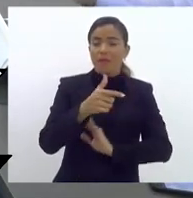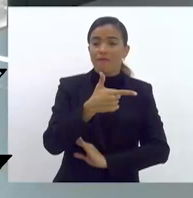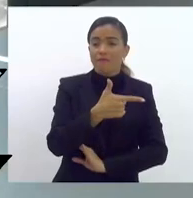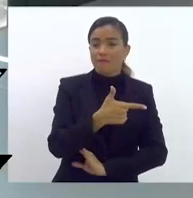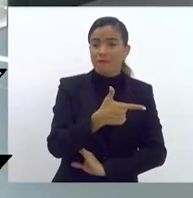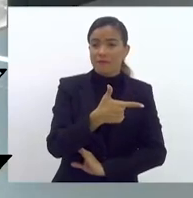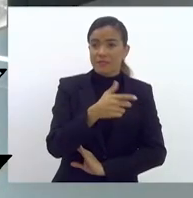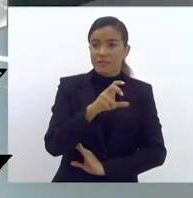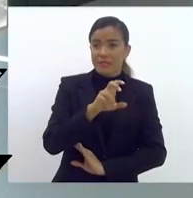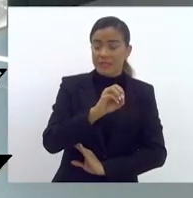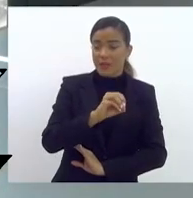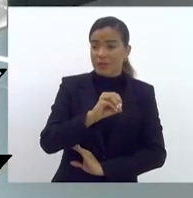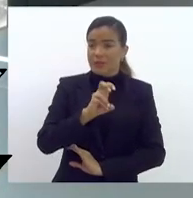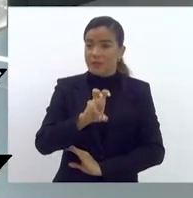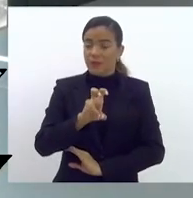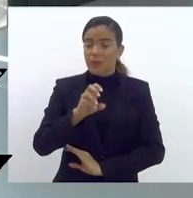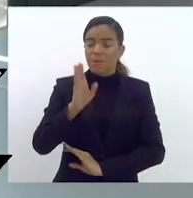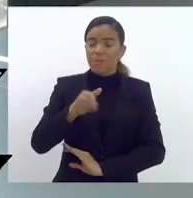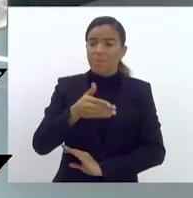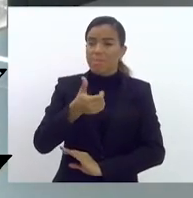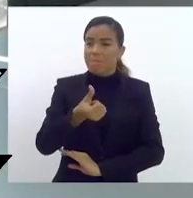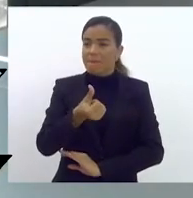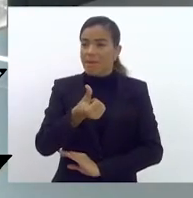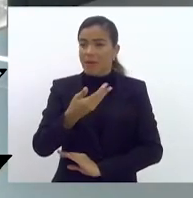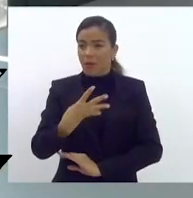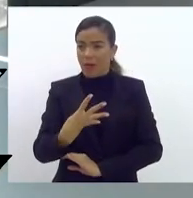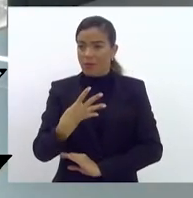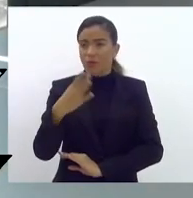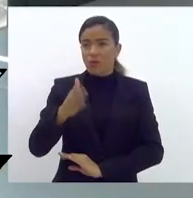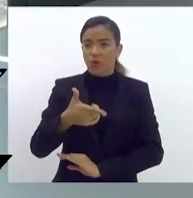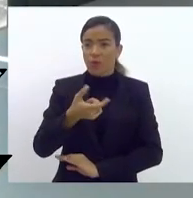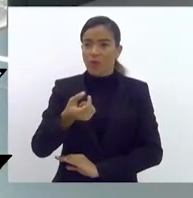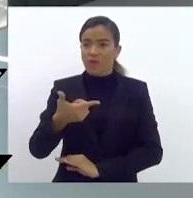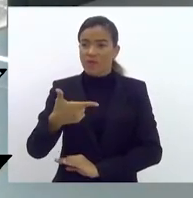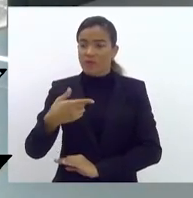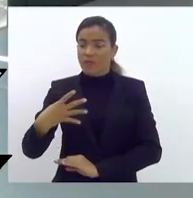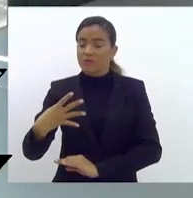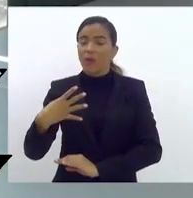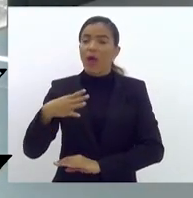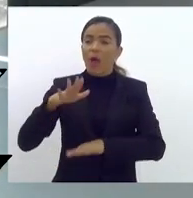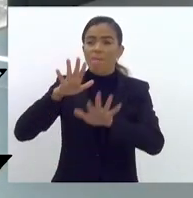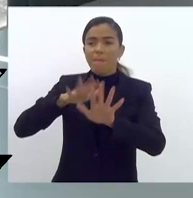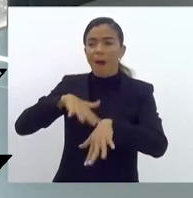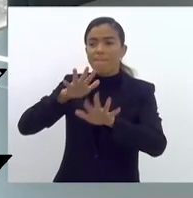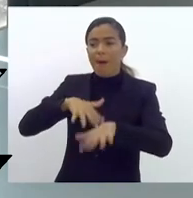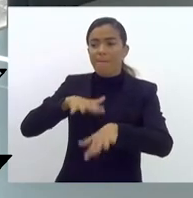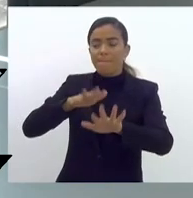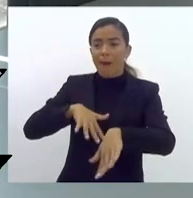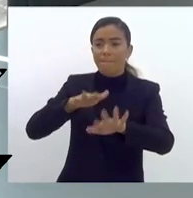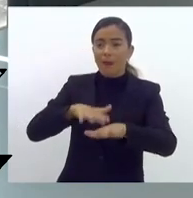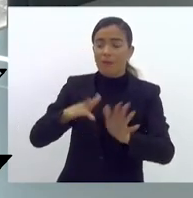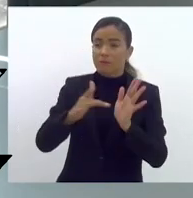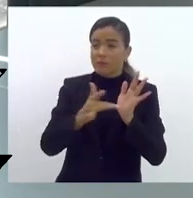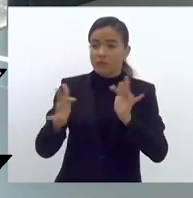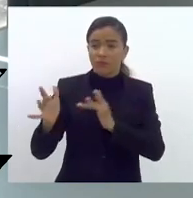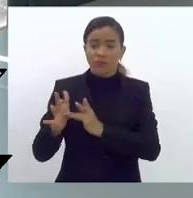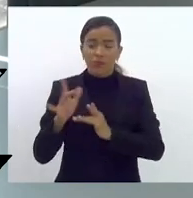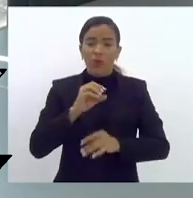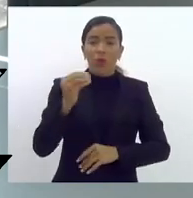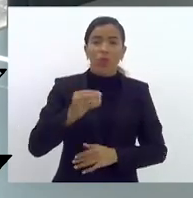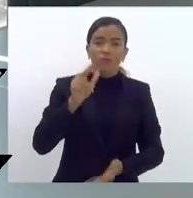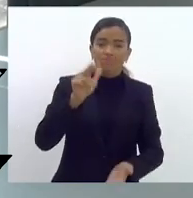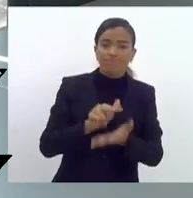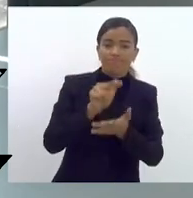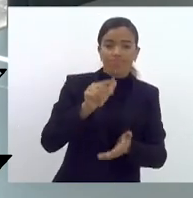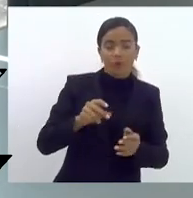de altura do deputado Tony de Paula pai que declara a marcha para Jesus como patrimônio cultural imaterial do Estado do Rio de Janeiro